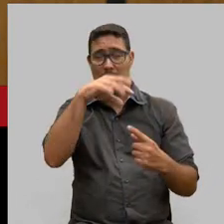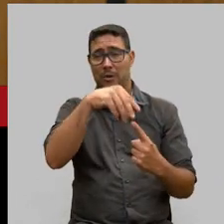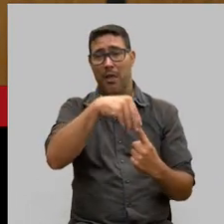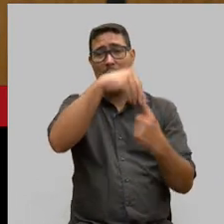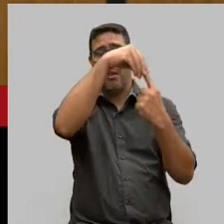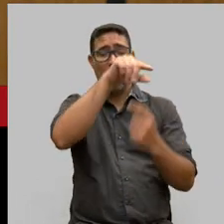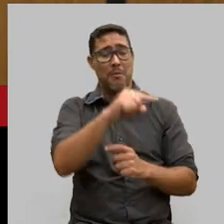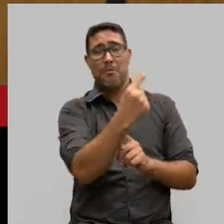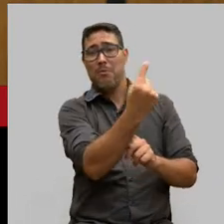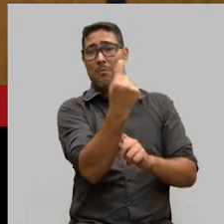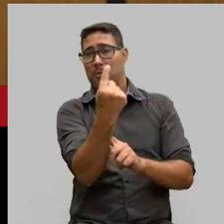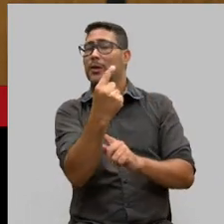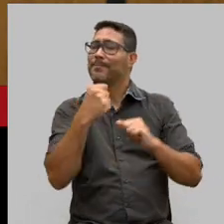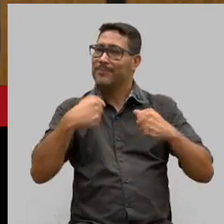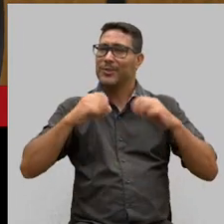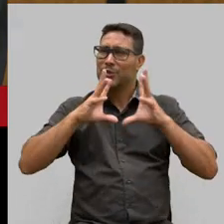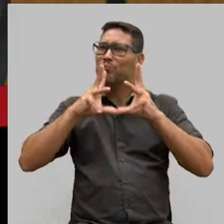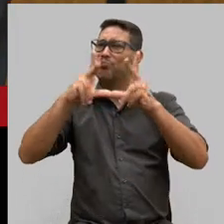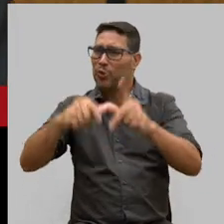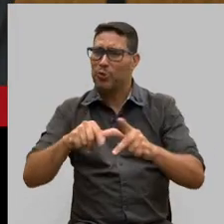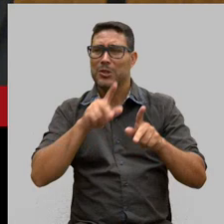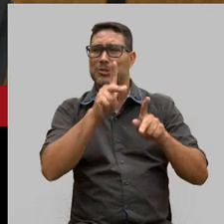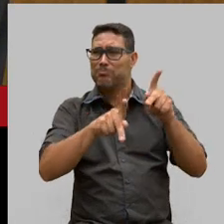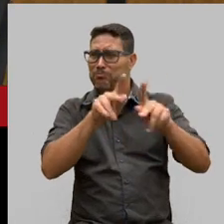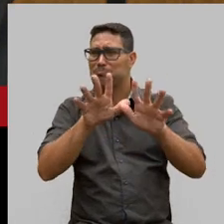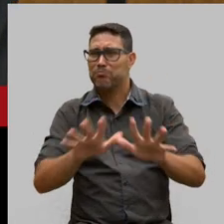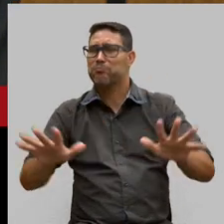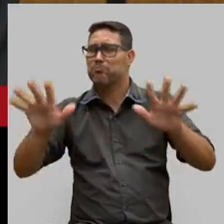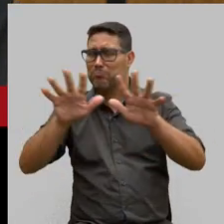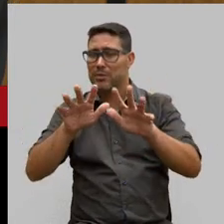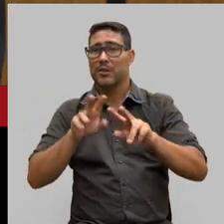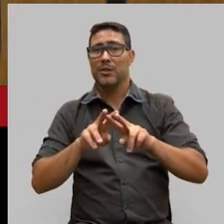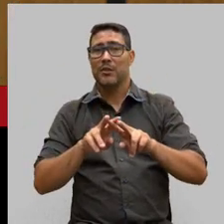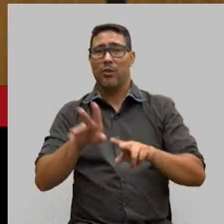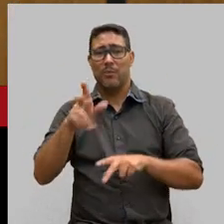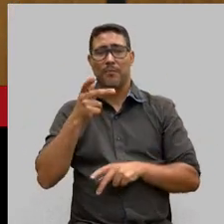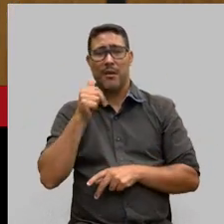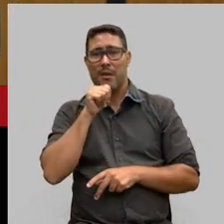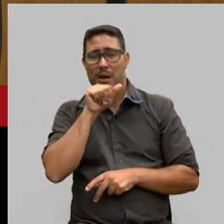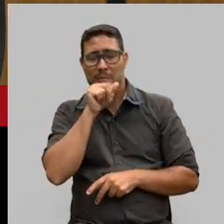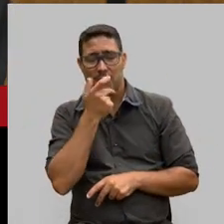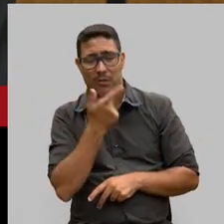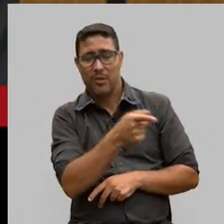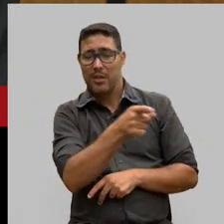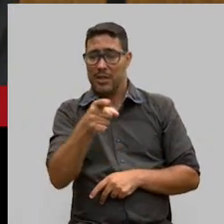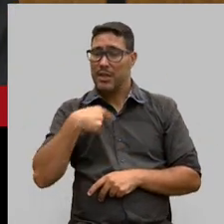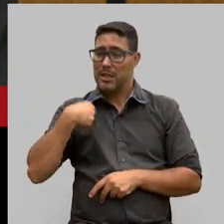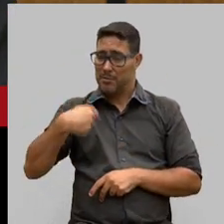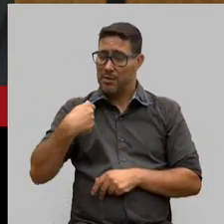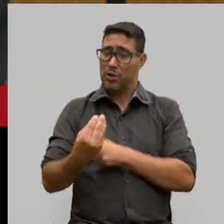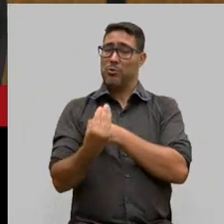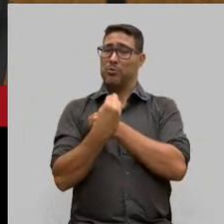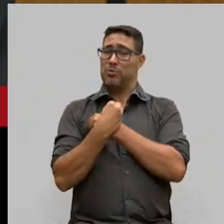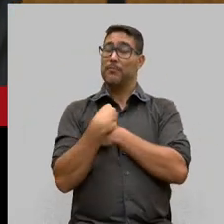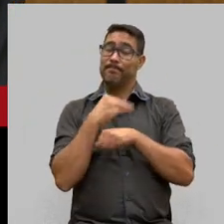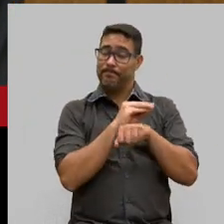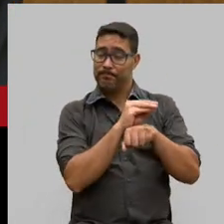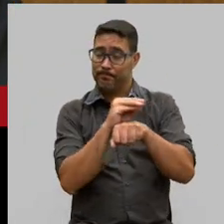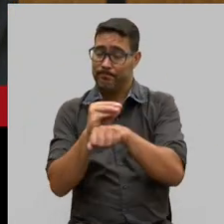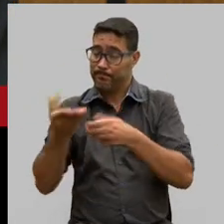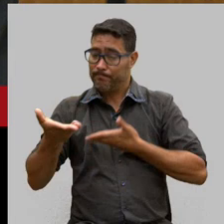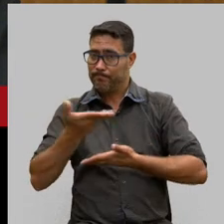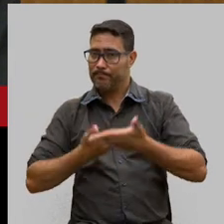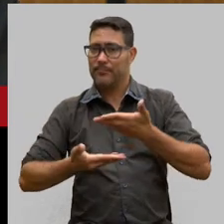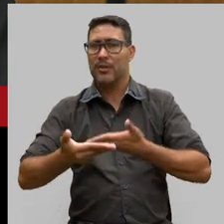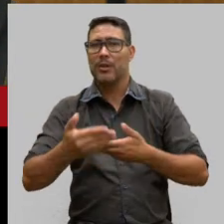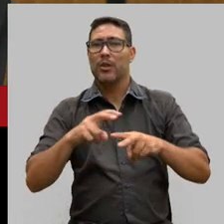e a mãe aqui quando fala que a gente precisa de cuidar quem cuida isso também é premente então eu queria colocar o Crefito à disposição